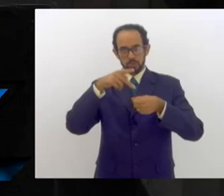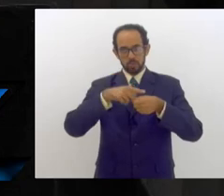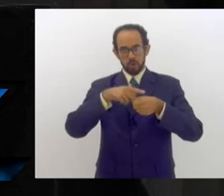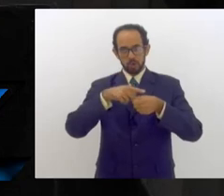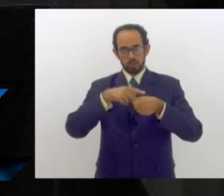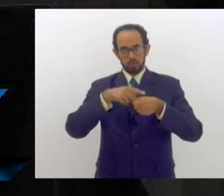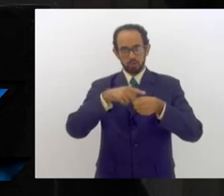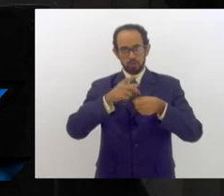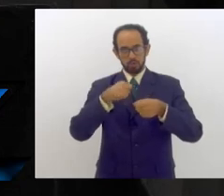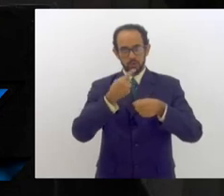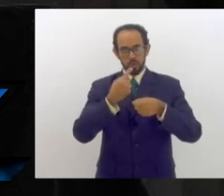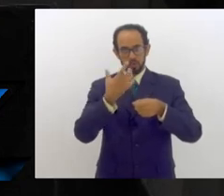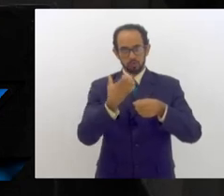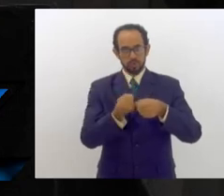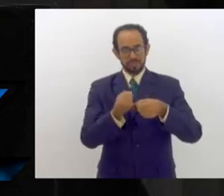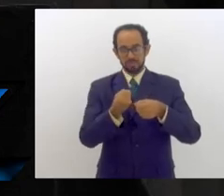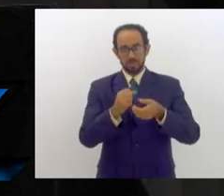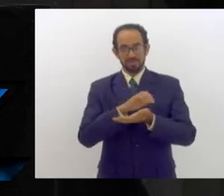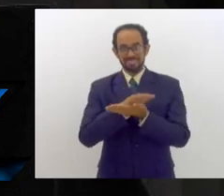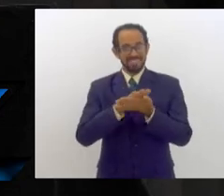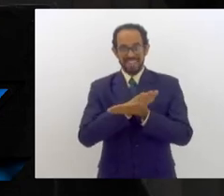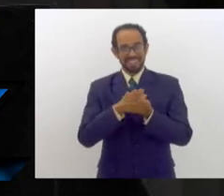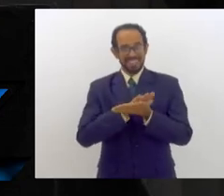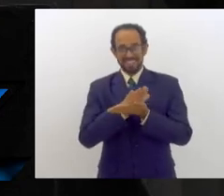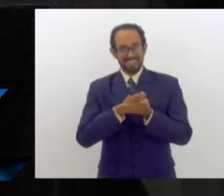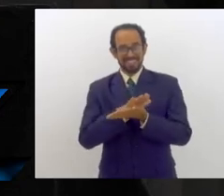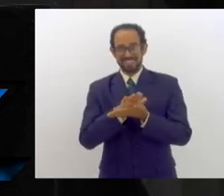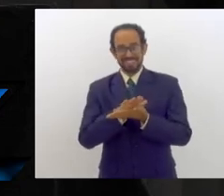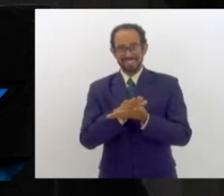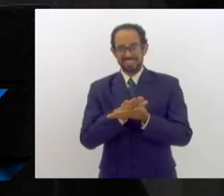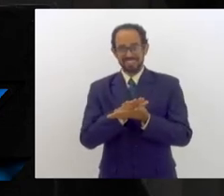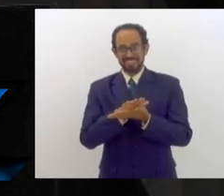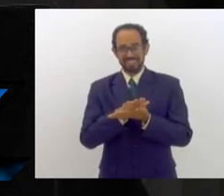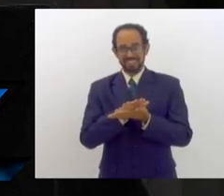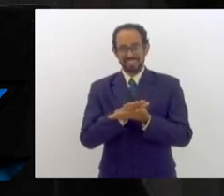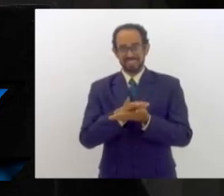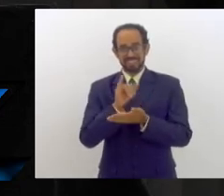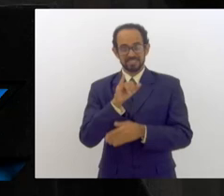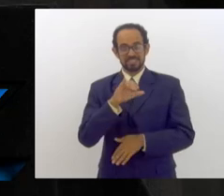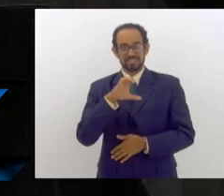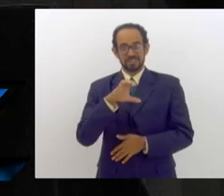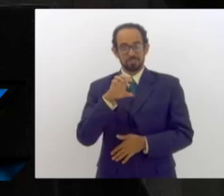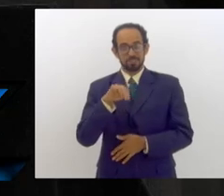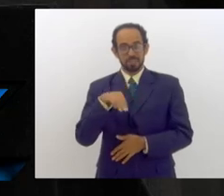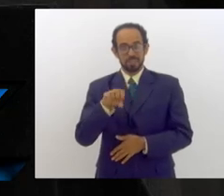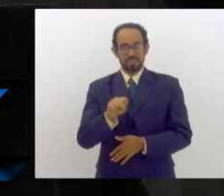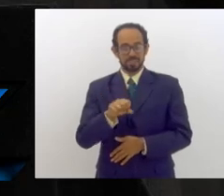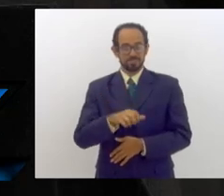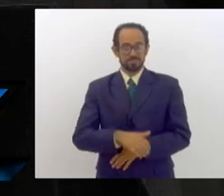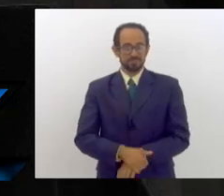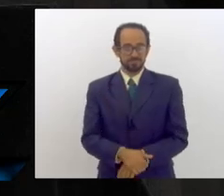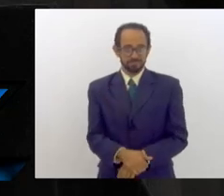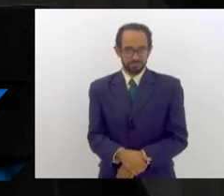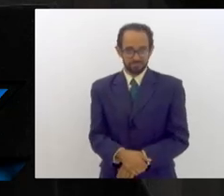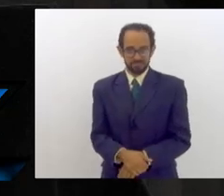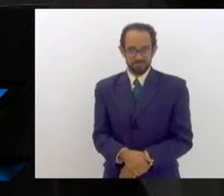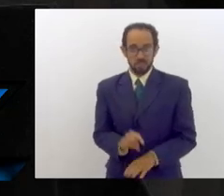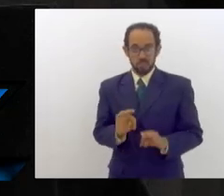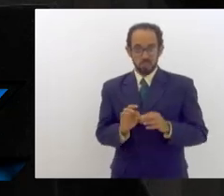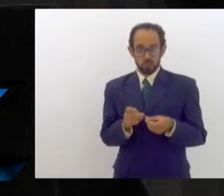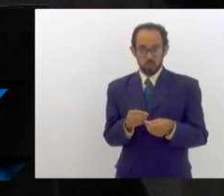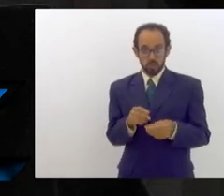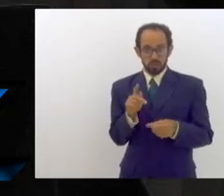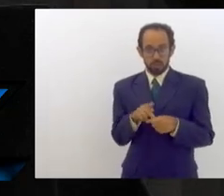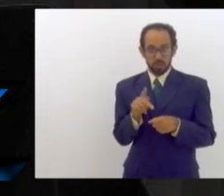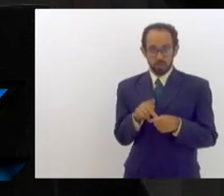Receba um real de ICMS todo o nosso petróleo